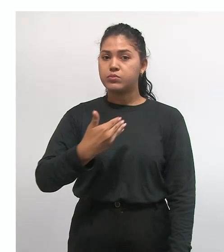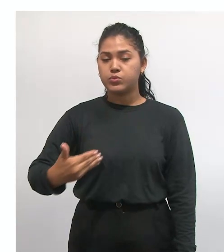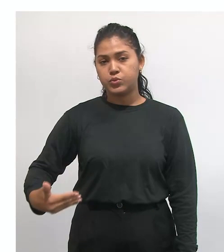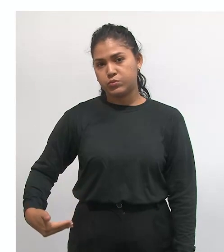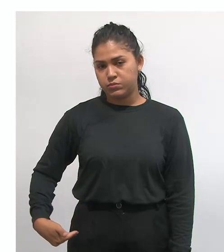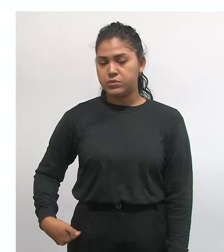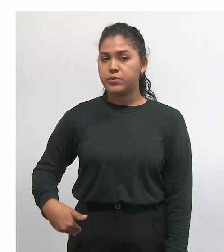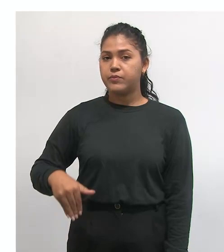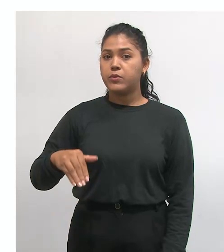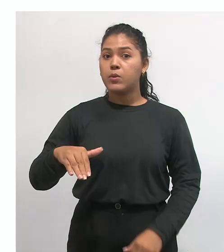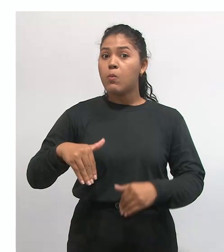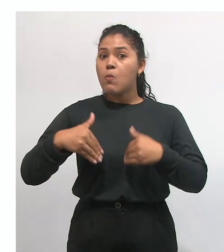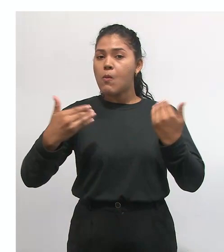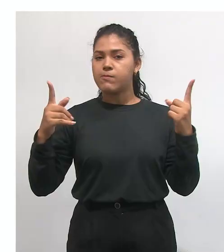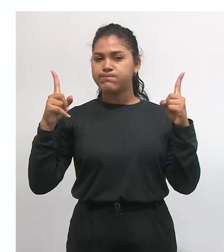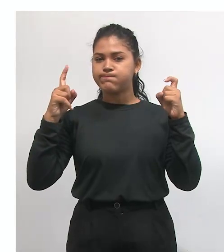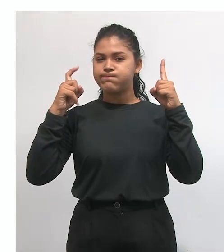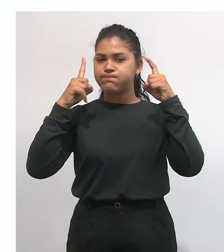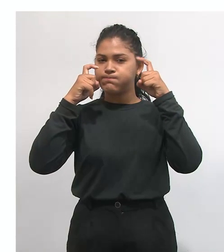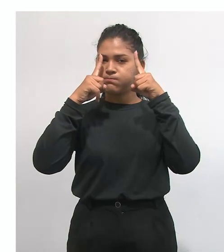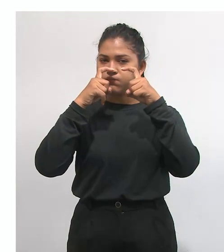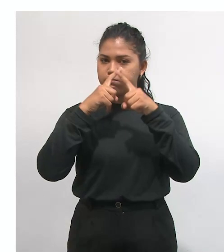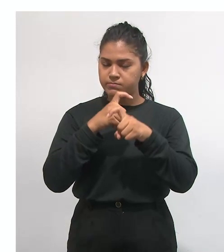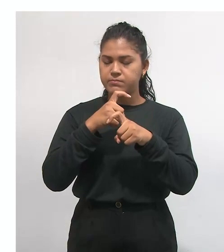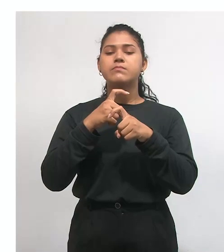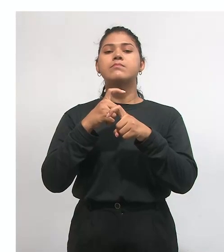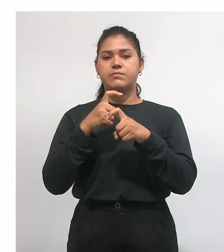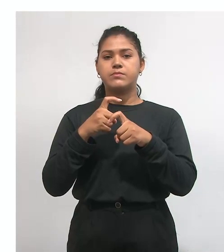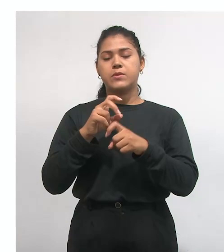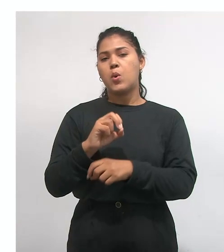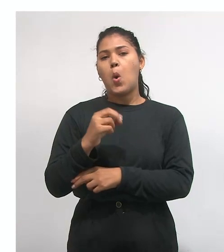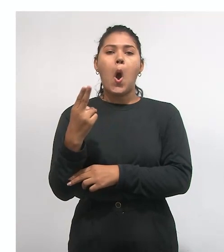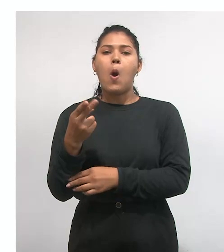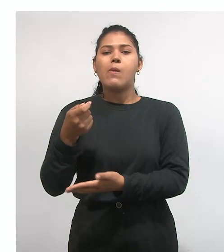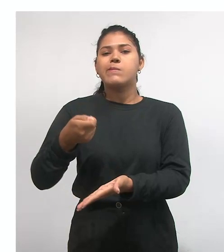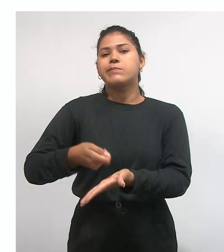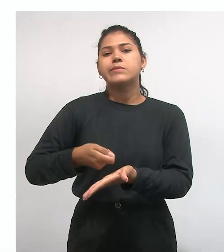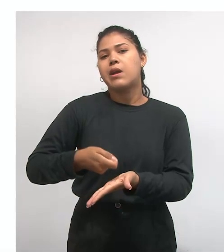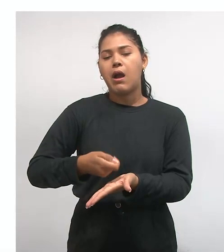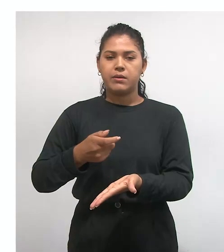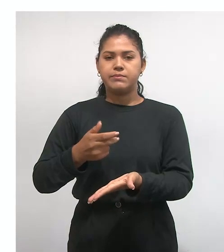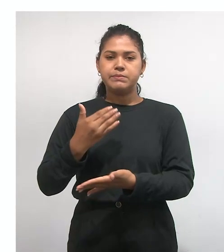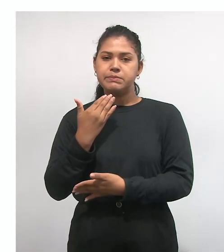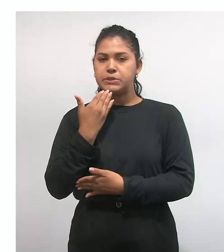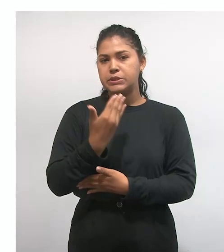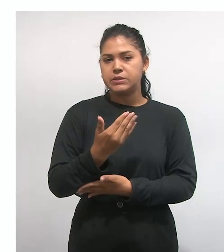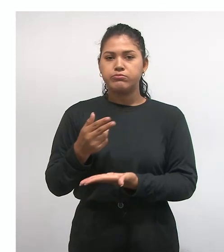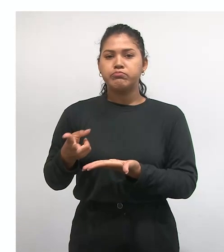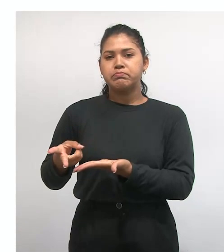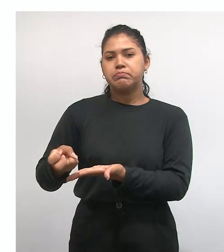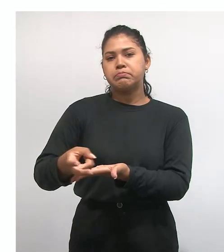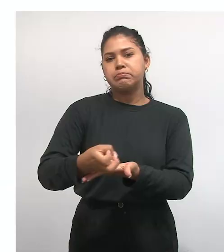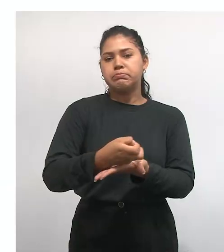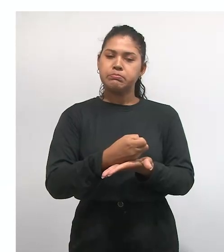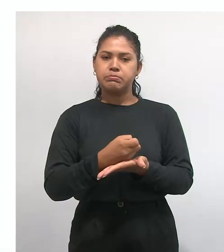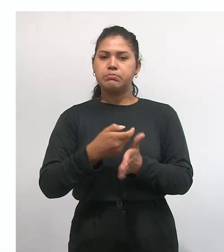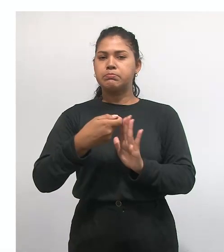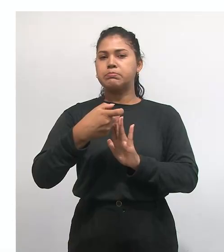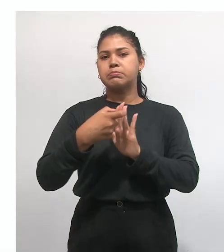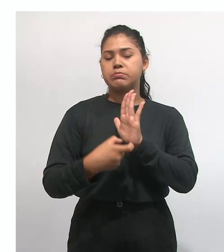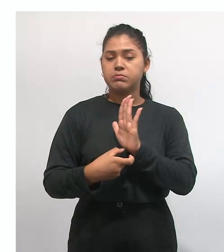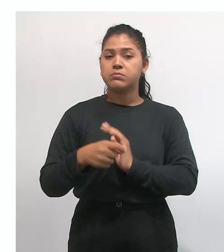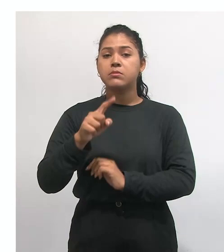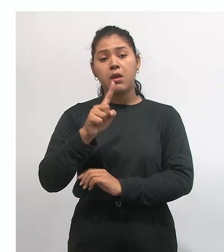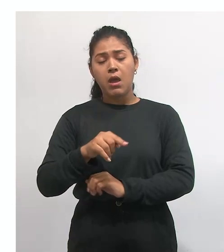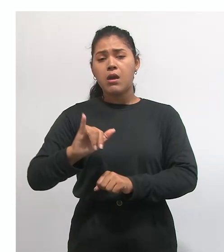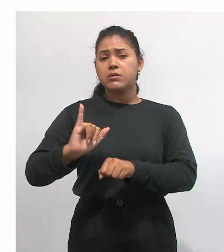tornar dificultosa ou até inviável a exigência diretamente ao contribuinte. É isso mesmo. Então, são